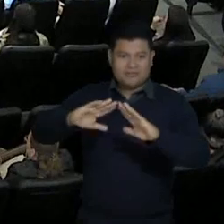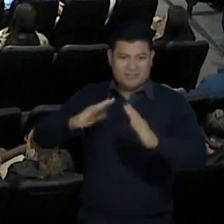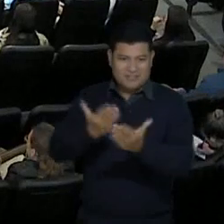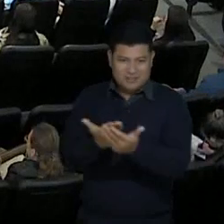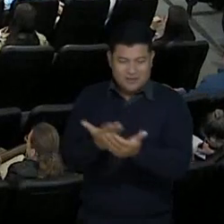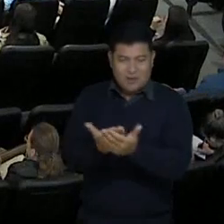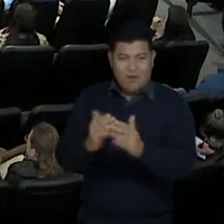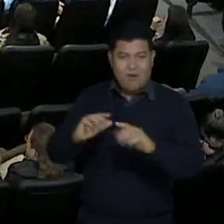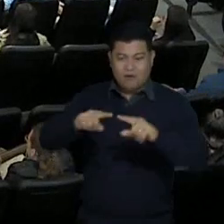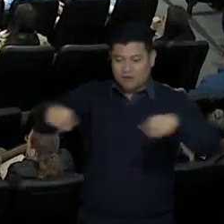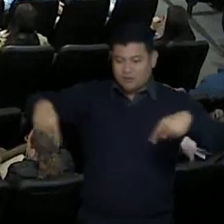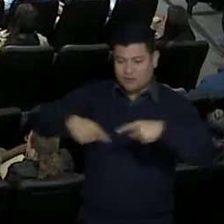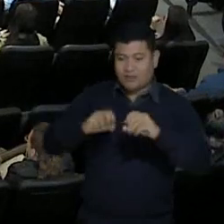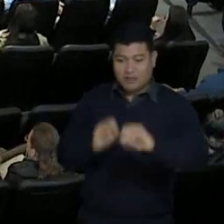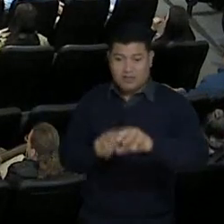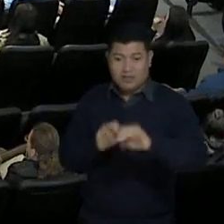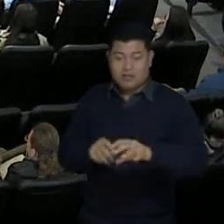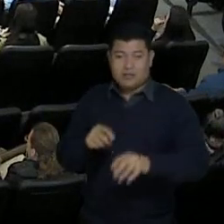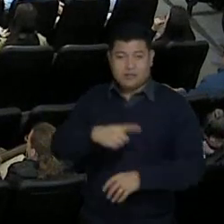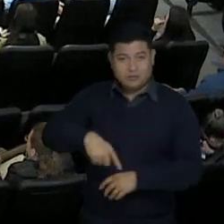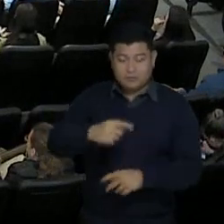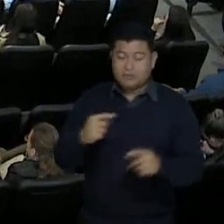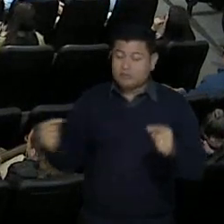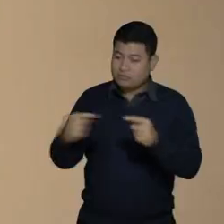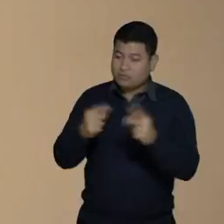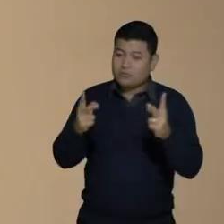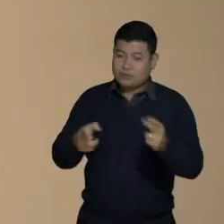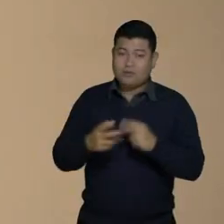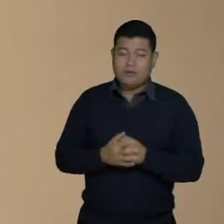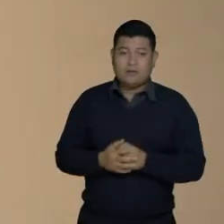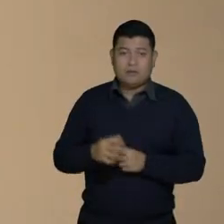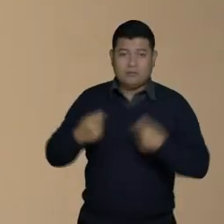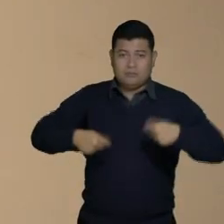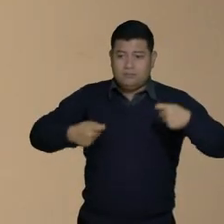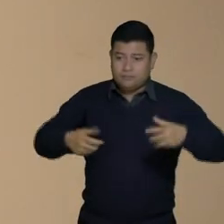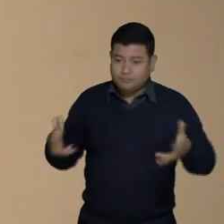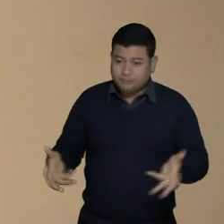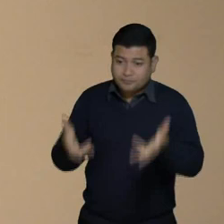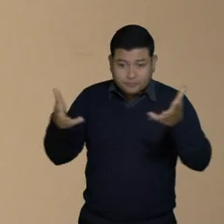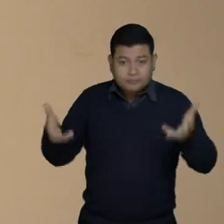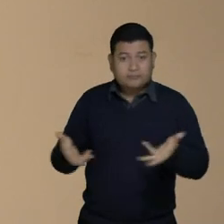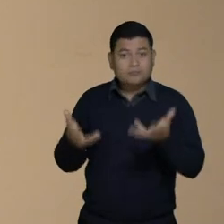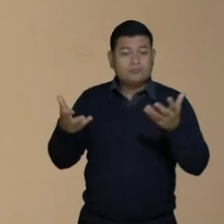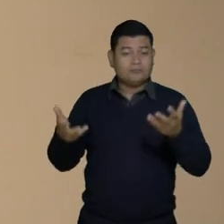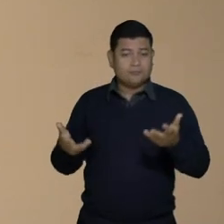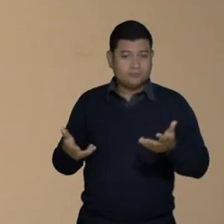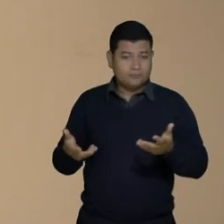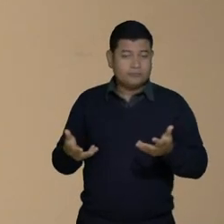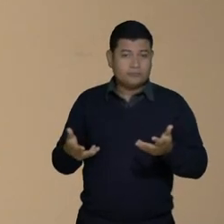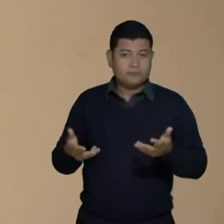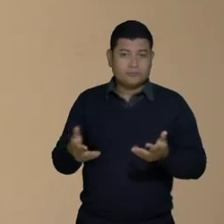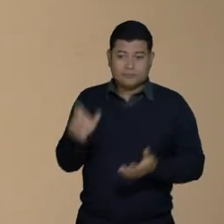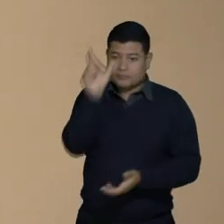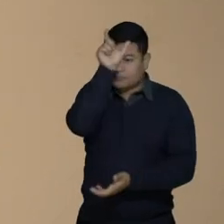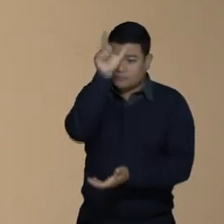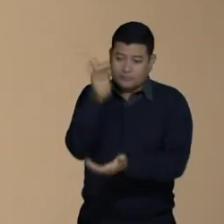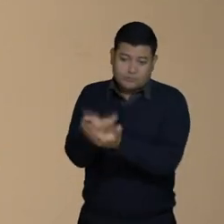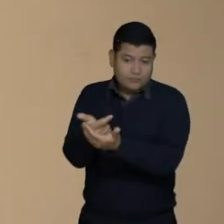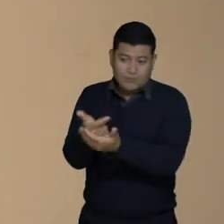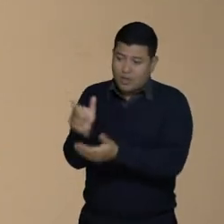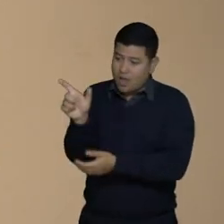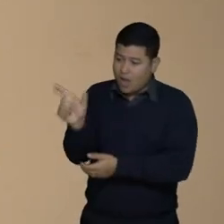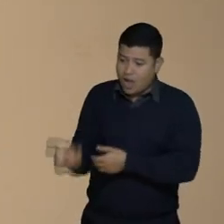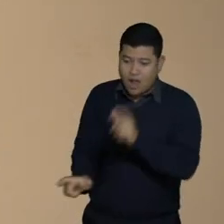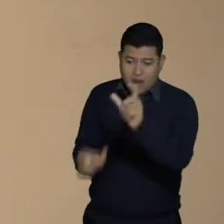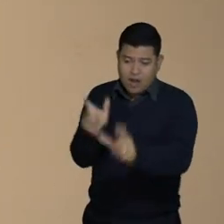motivar e as nossas crianças disléxicas são as que mais precisam de motivação